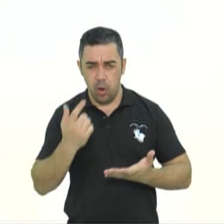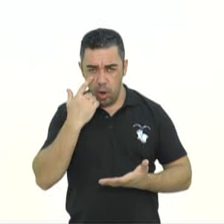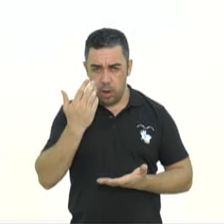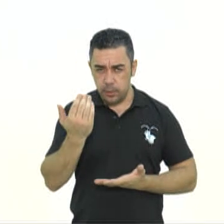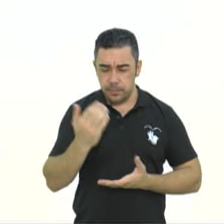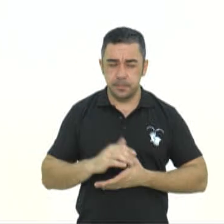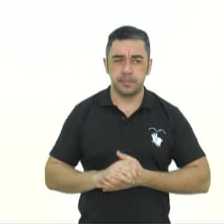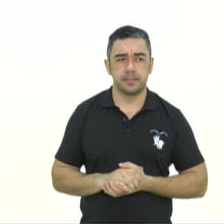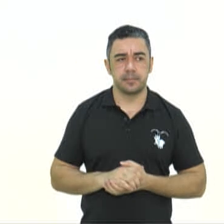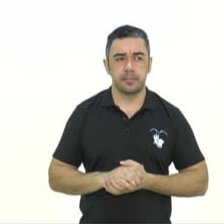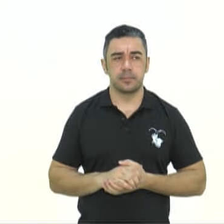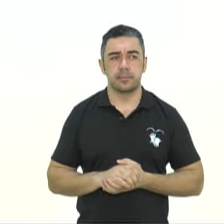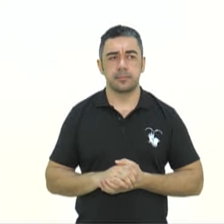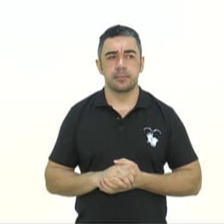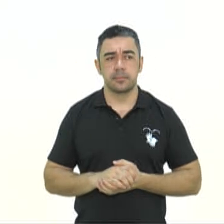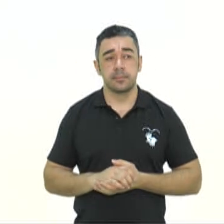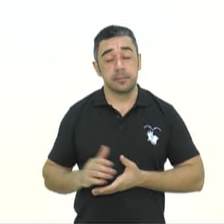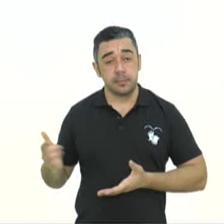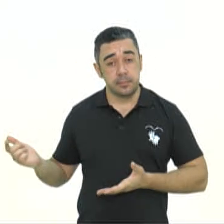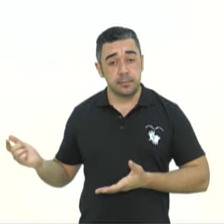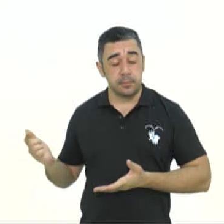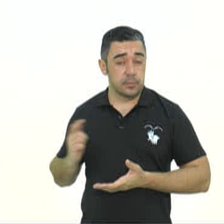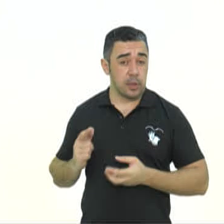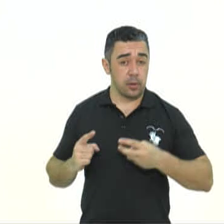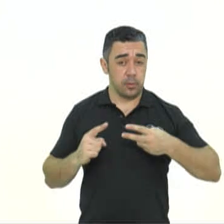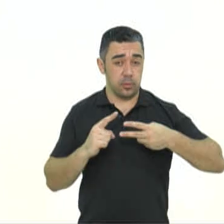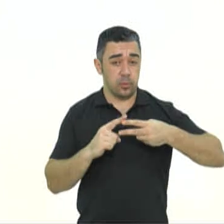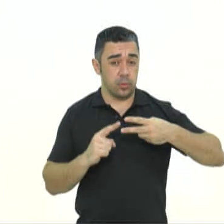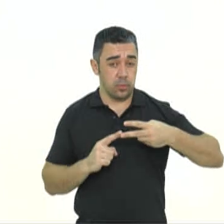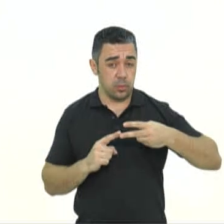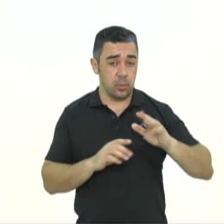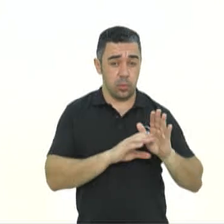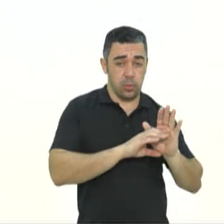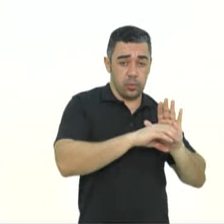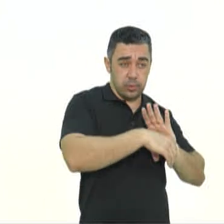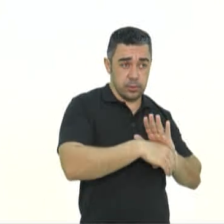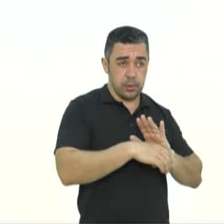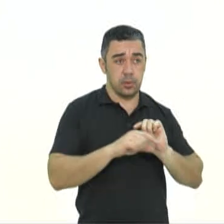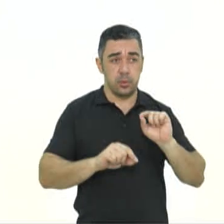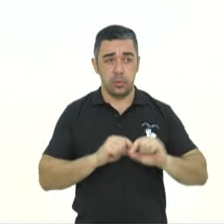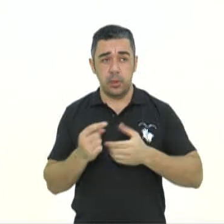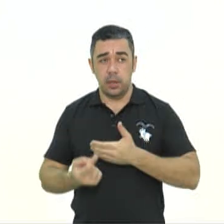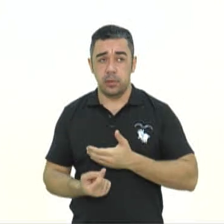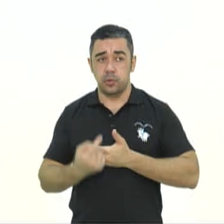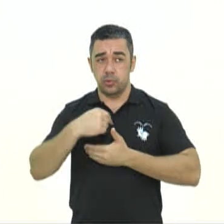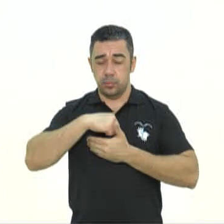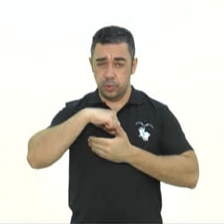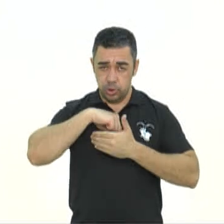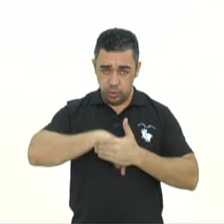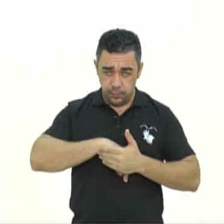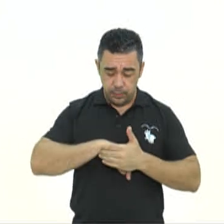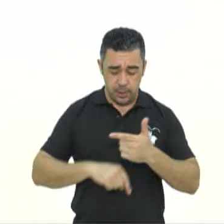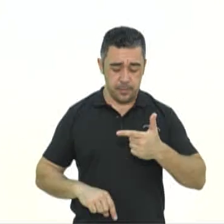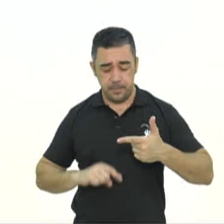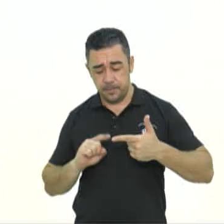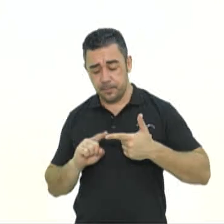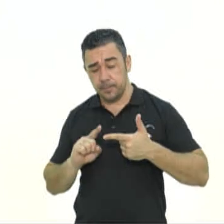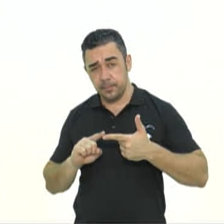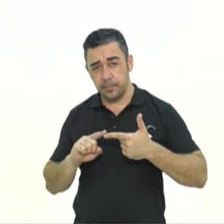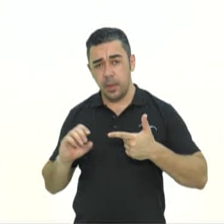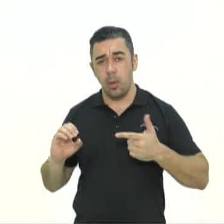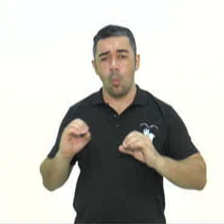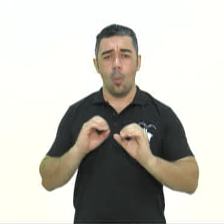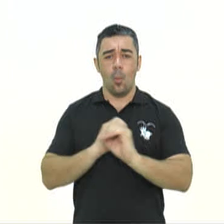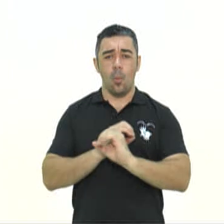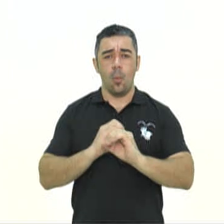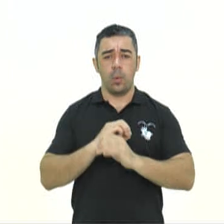comigo. Então, nós temos aqui dois conceitos. O primeiro é subjetividade, o segundo é